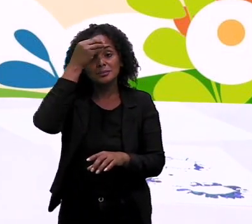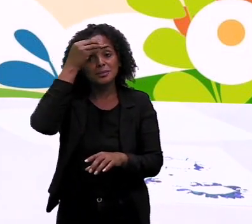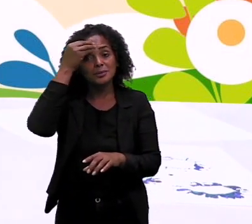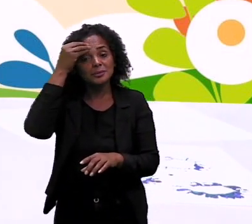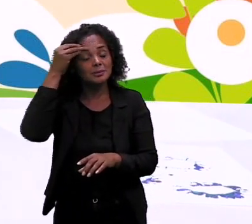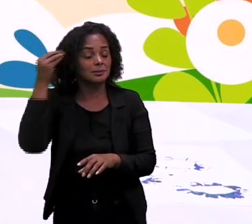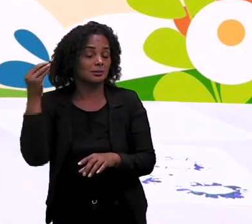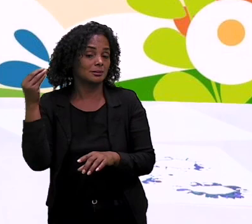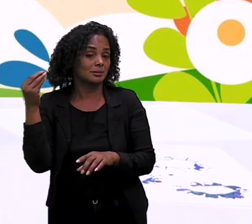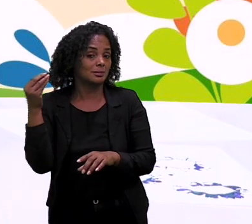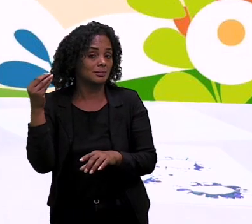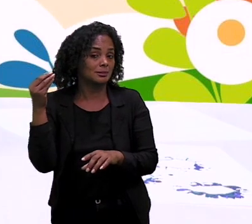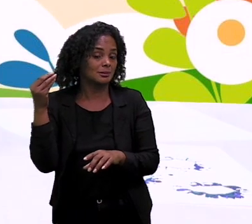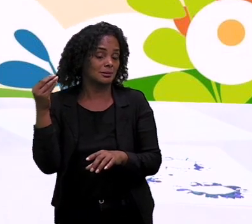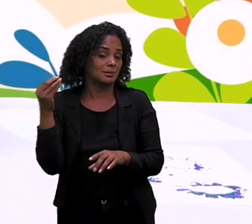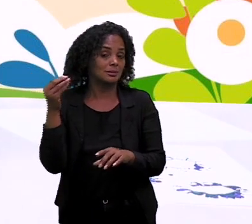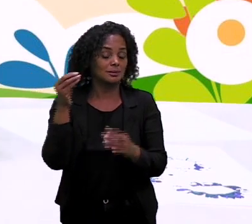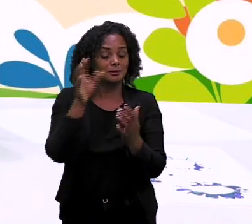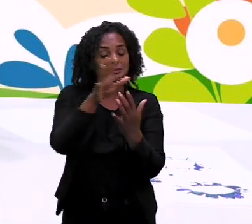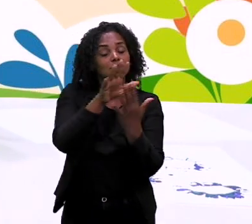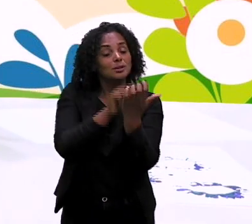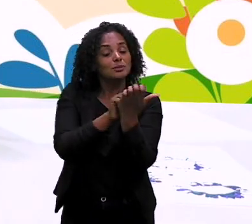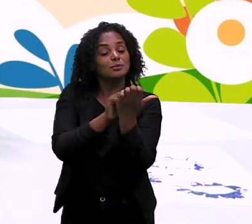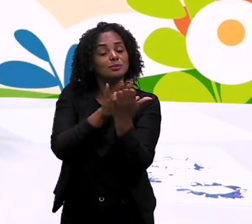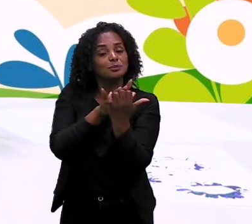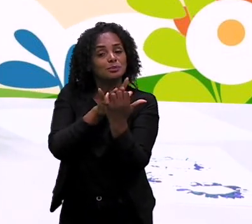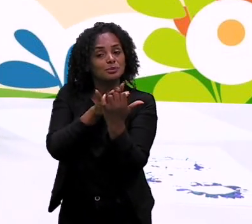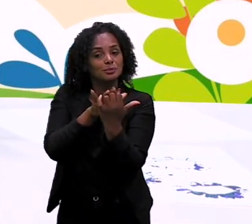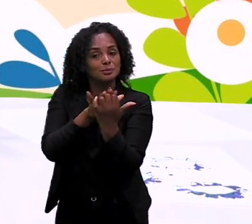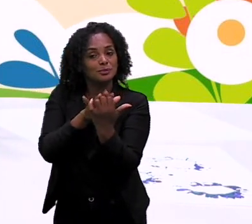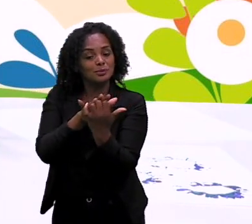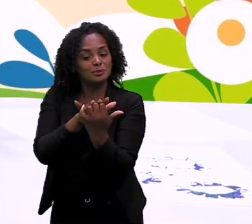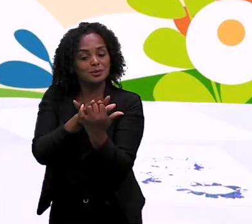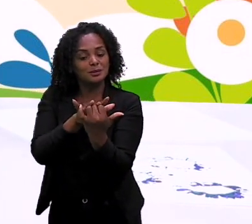olha, não se esqueçam de se inscreverem no nosso